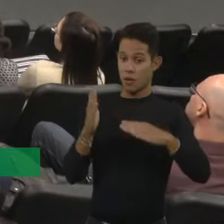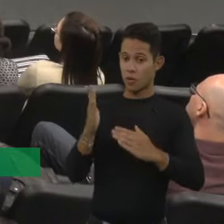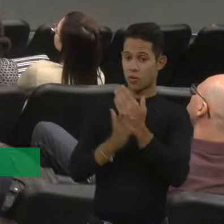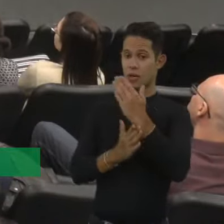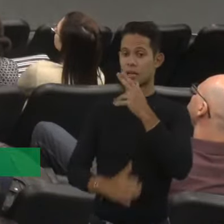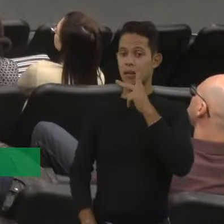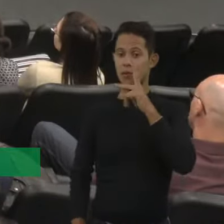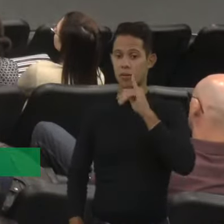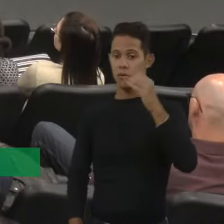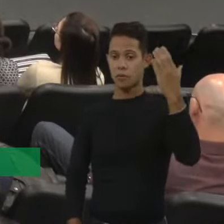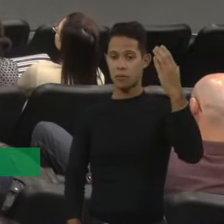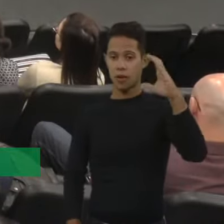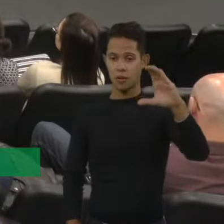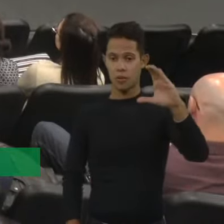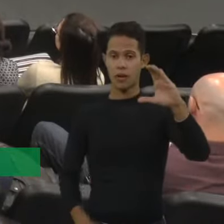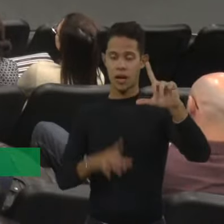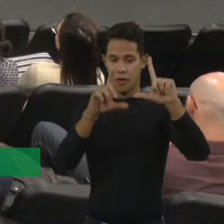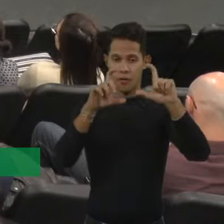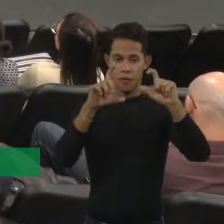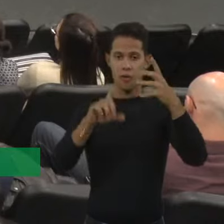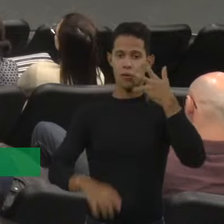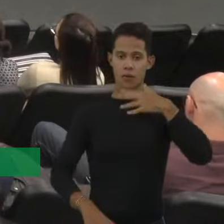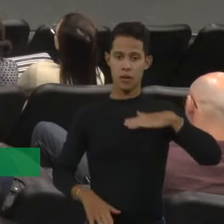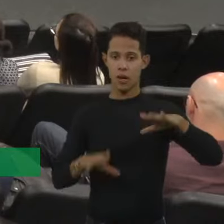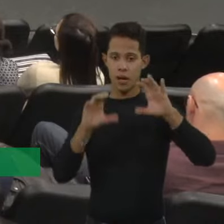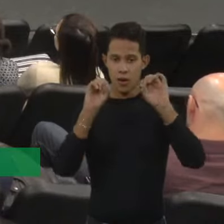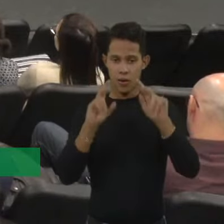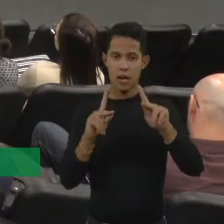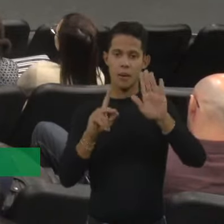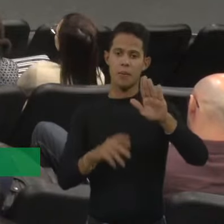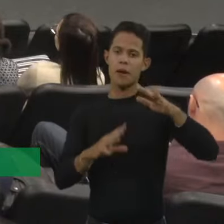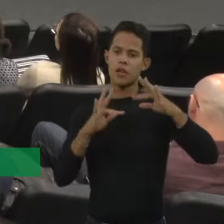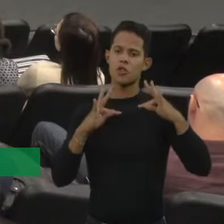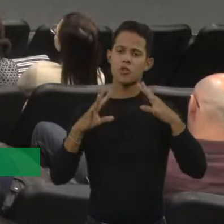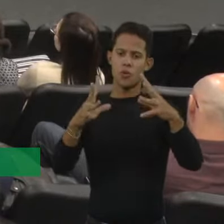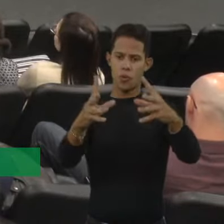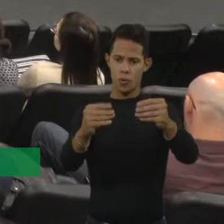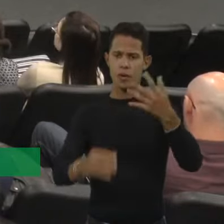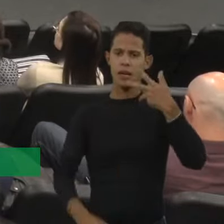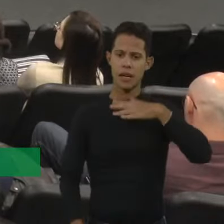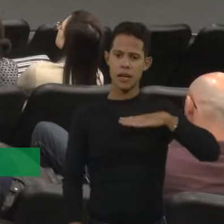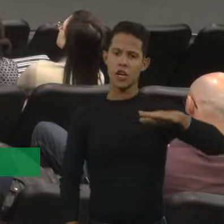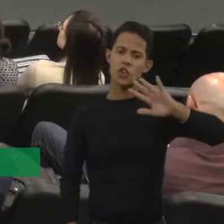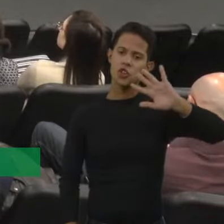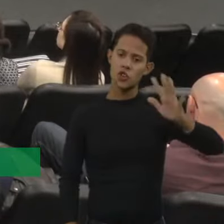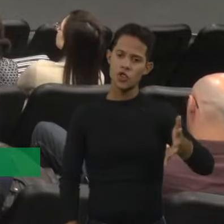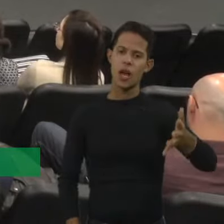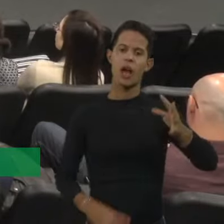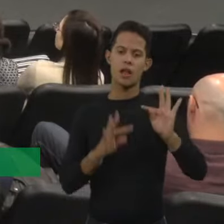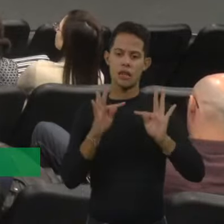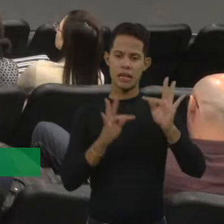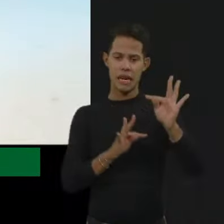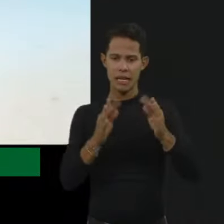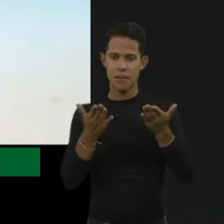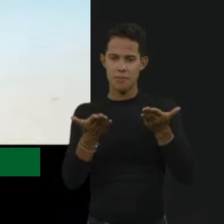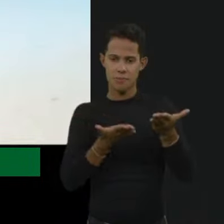colocar a foto das crianças, tá bom? Mas todas essas crianças já estão recebendo, né? E a gente